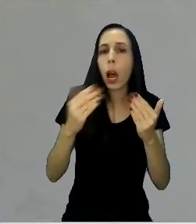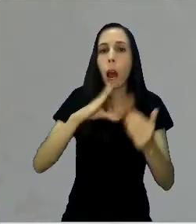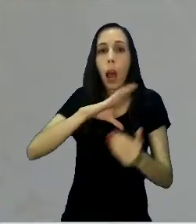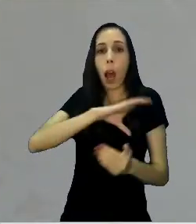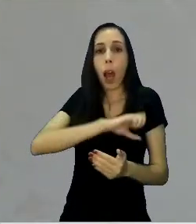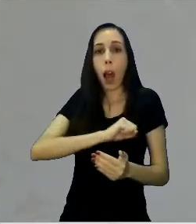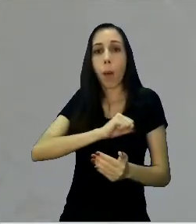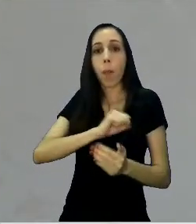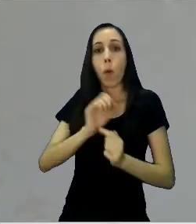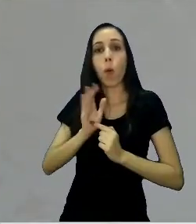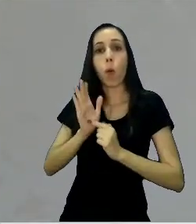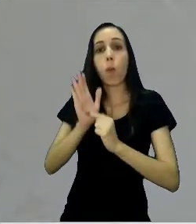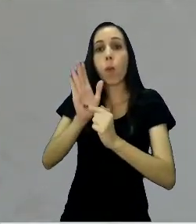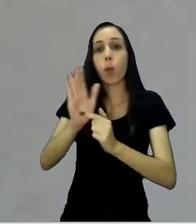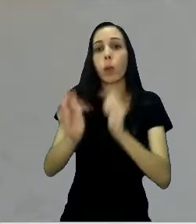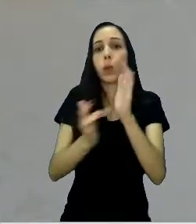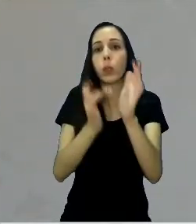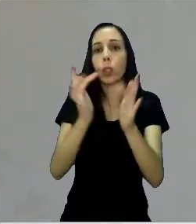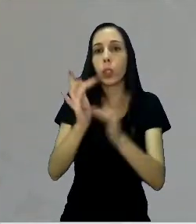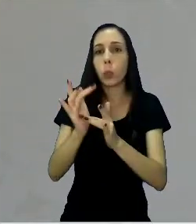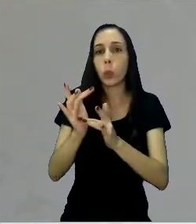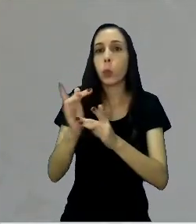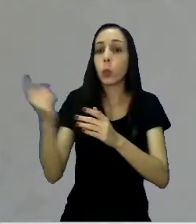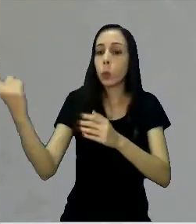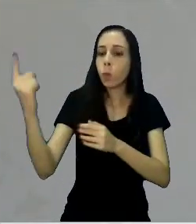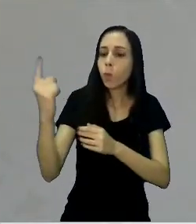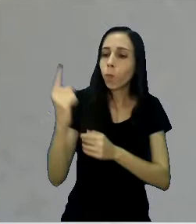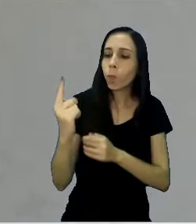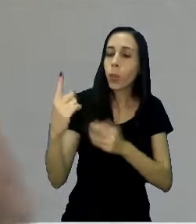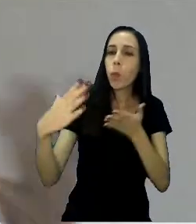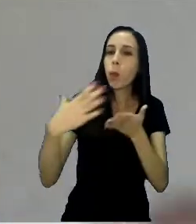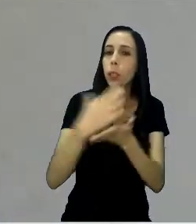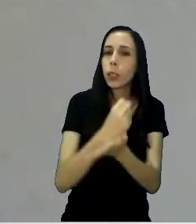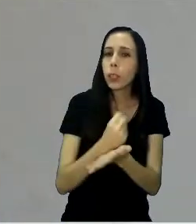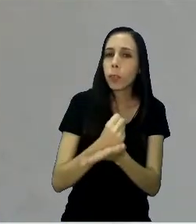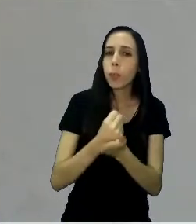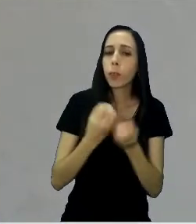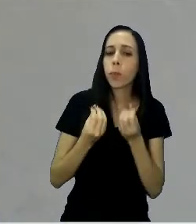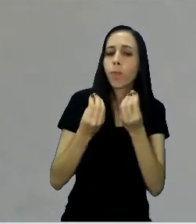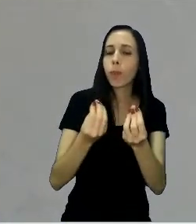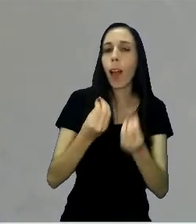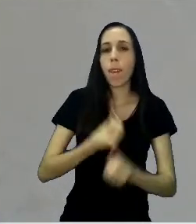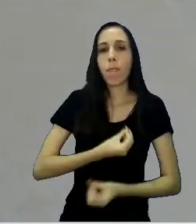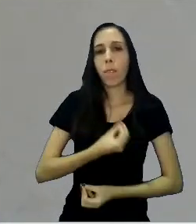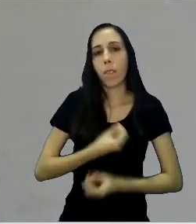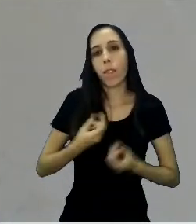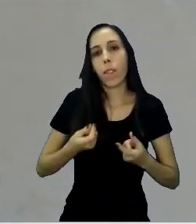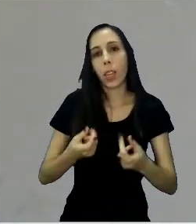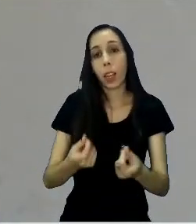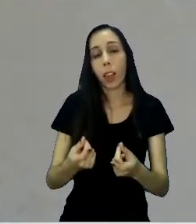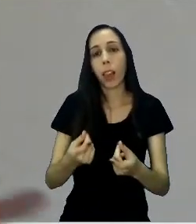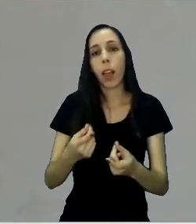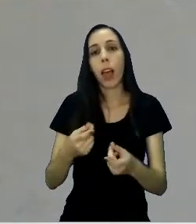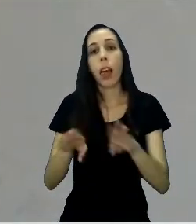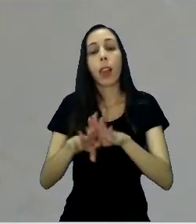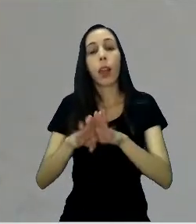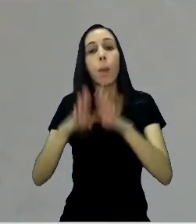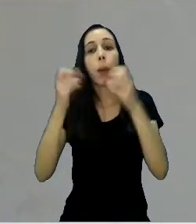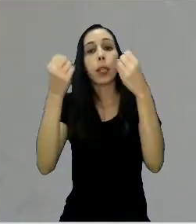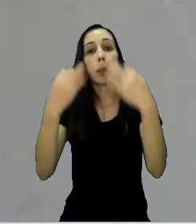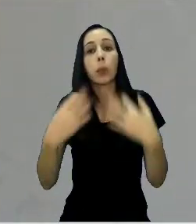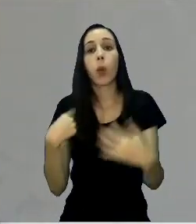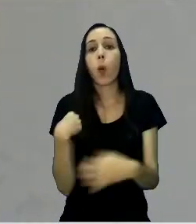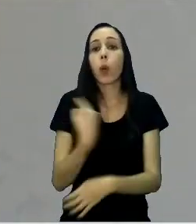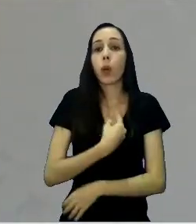desse amor em Jesus Cristo que veio para nos salvar, para nos dar vida plena. Foi falado que nós